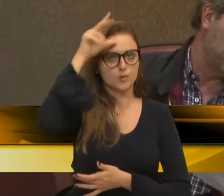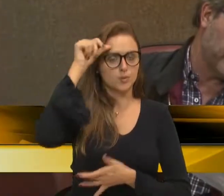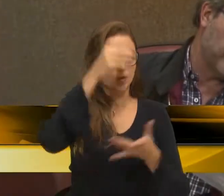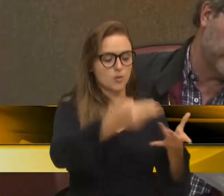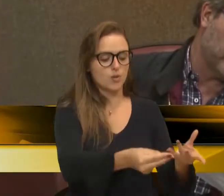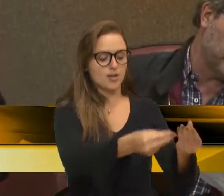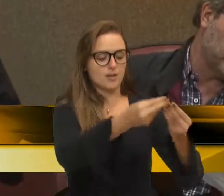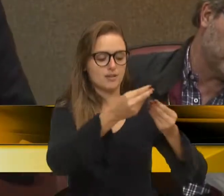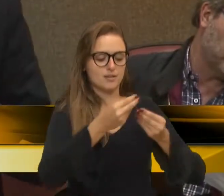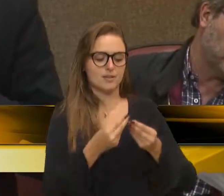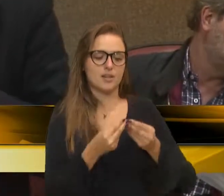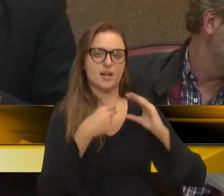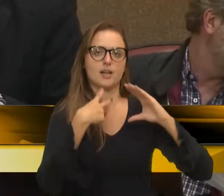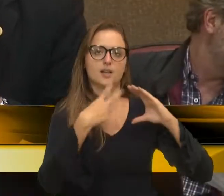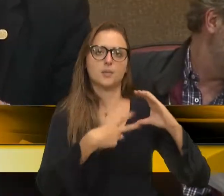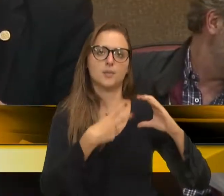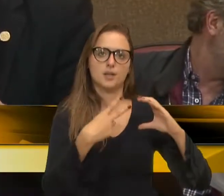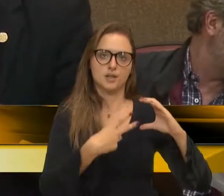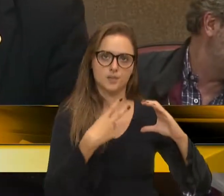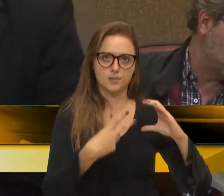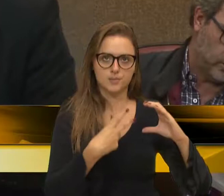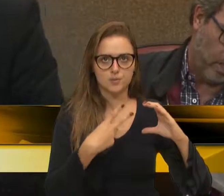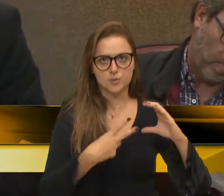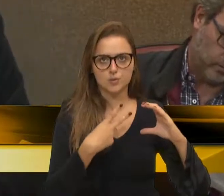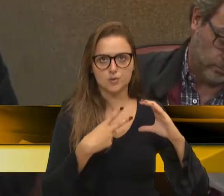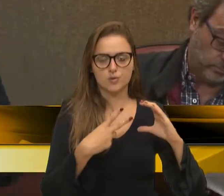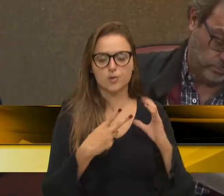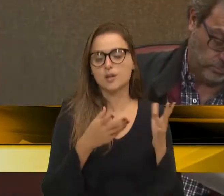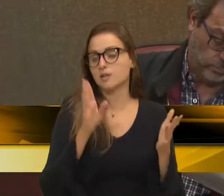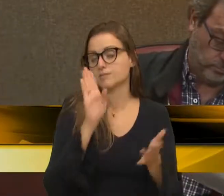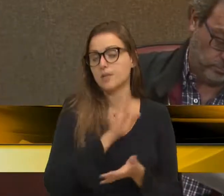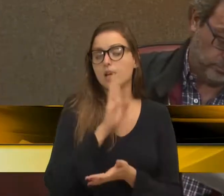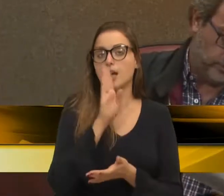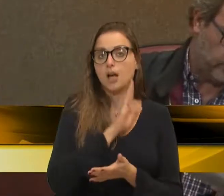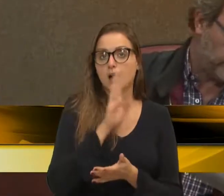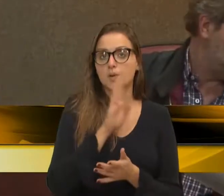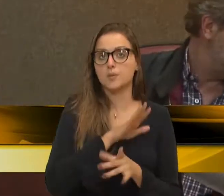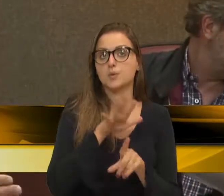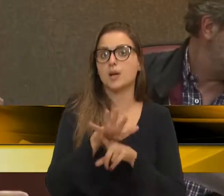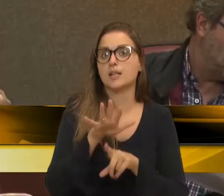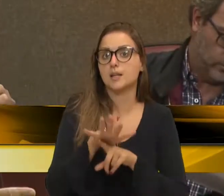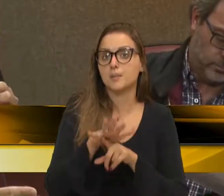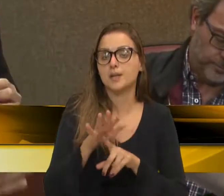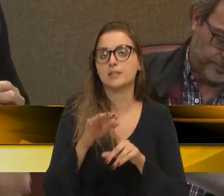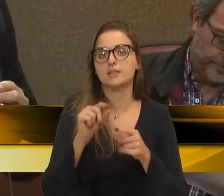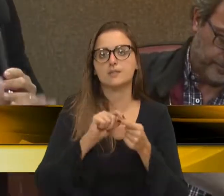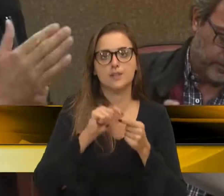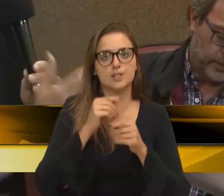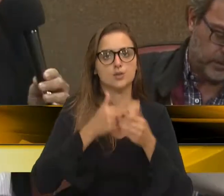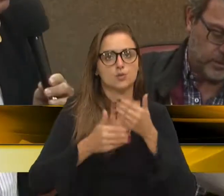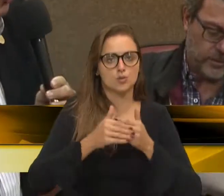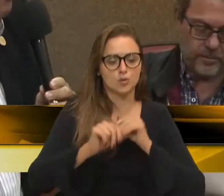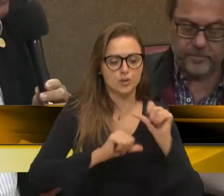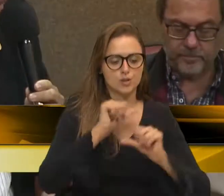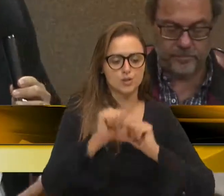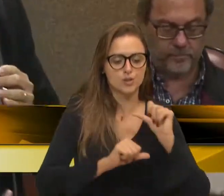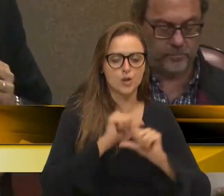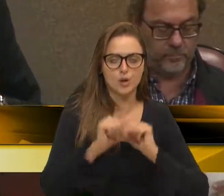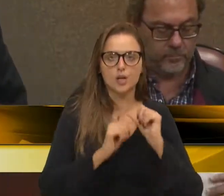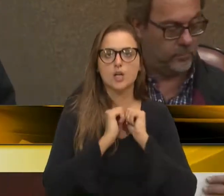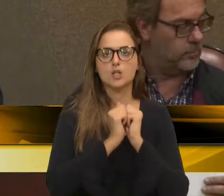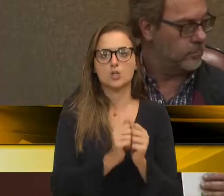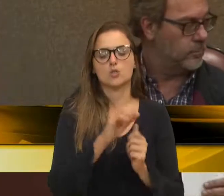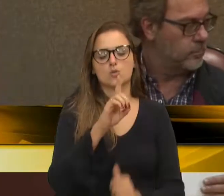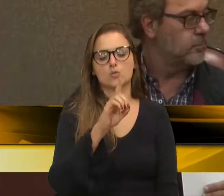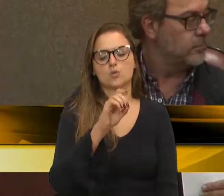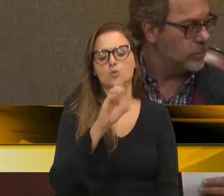para e passo, né, logo na sequência, as alterações junto ao Código de Obras e ao